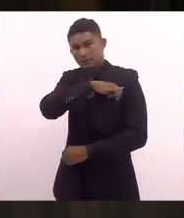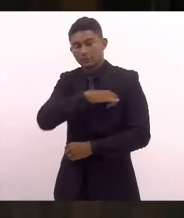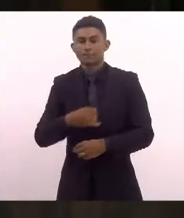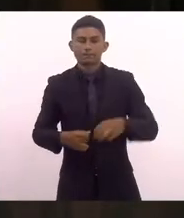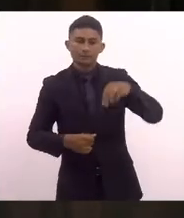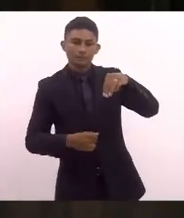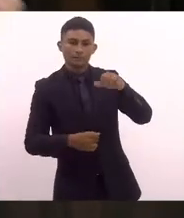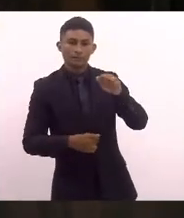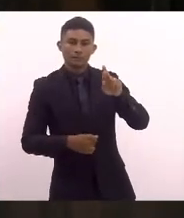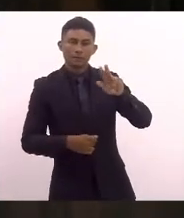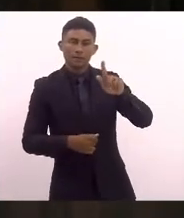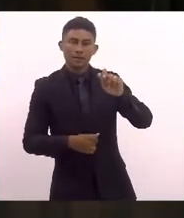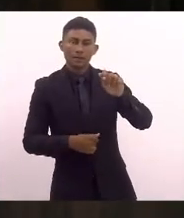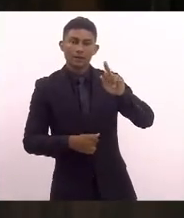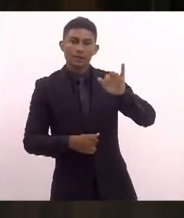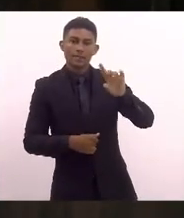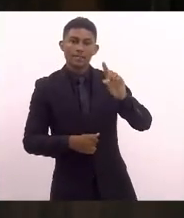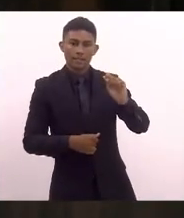Margarida Rocha